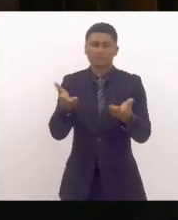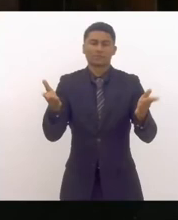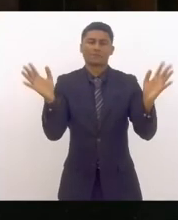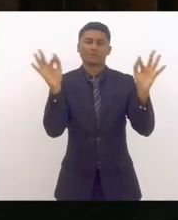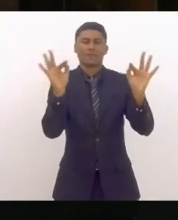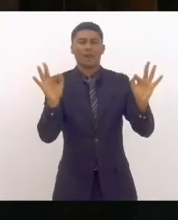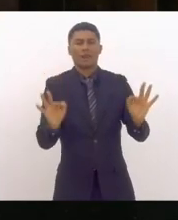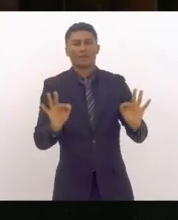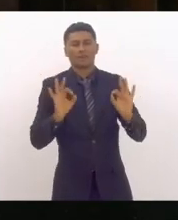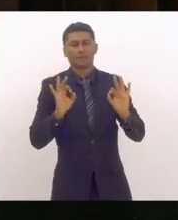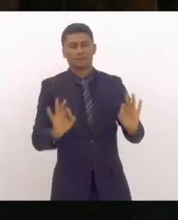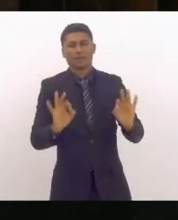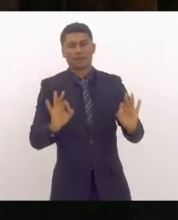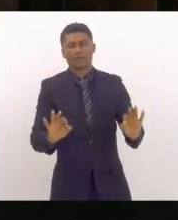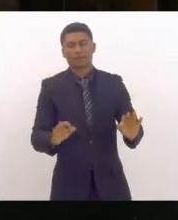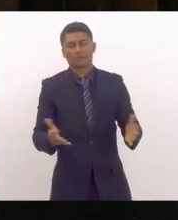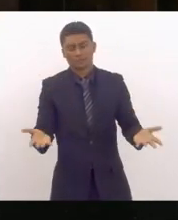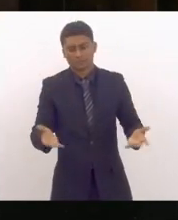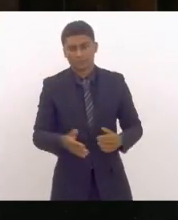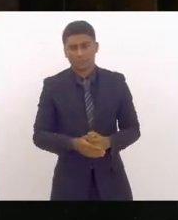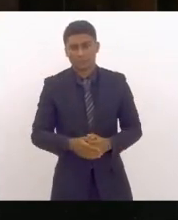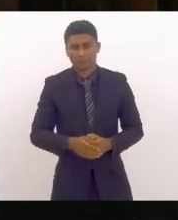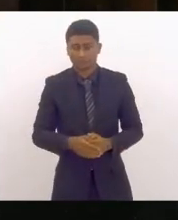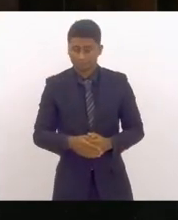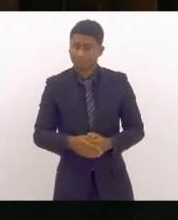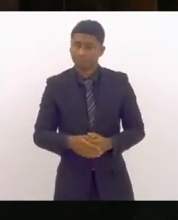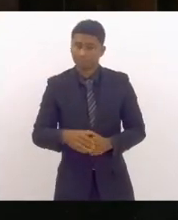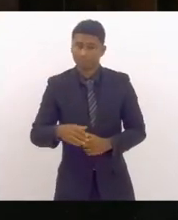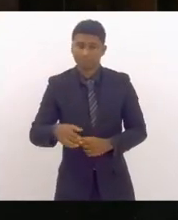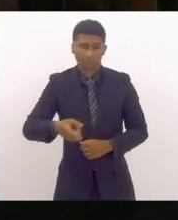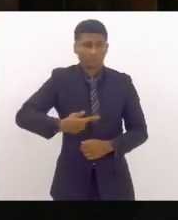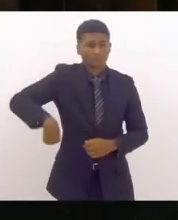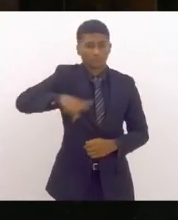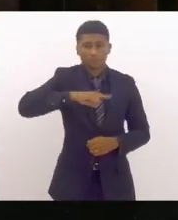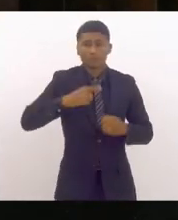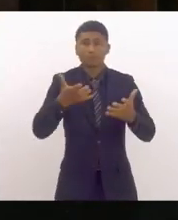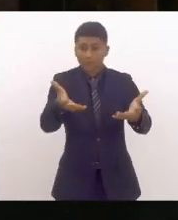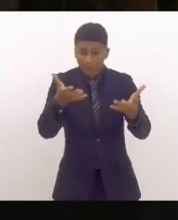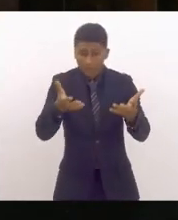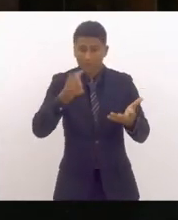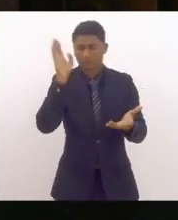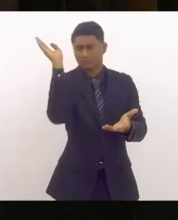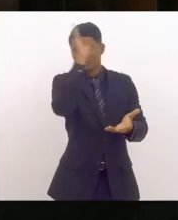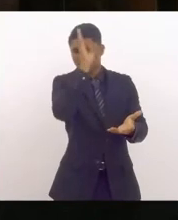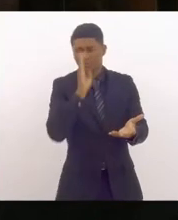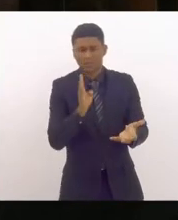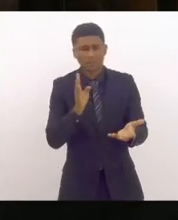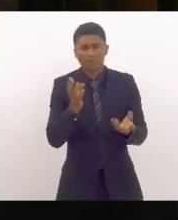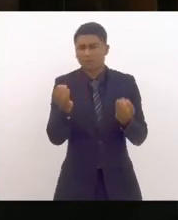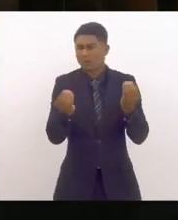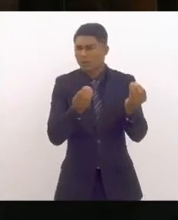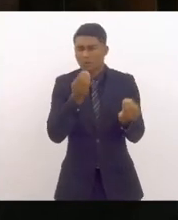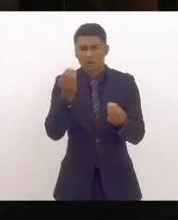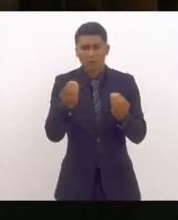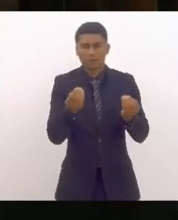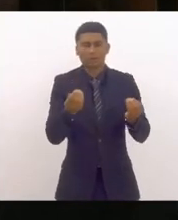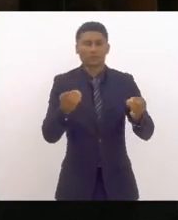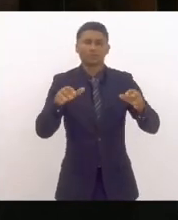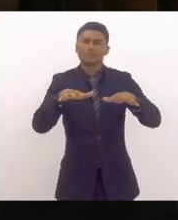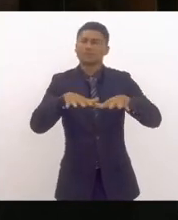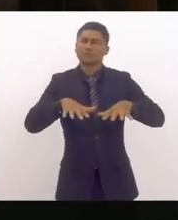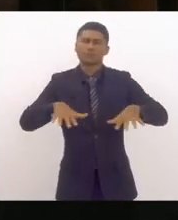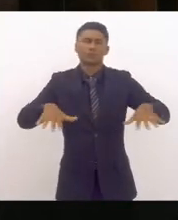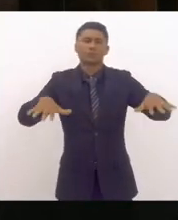felizes é o Brasil que queremos é aquele em que todos estão debaixo